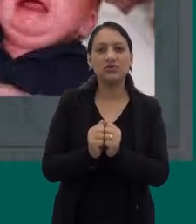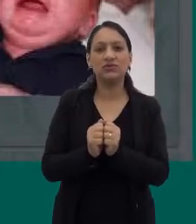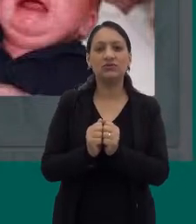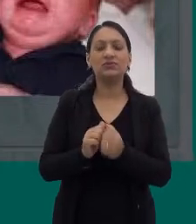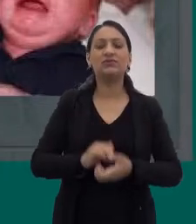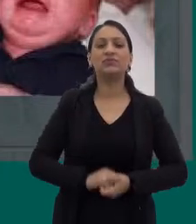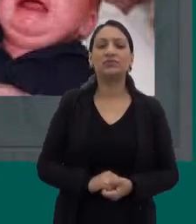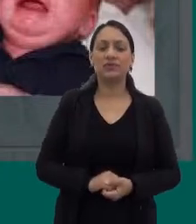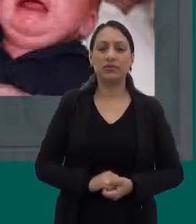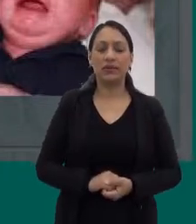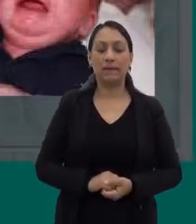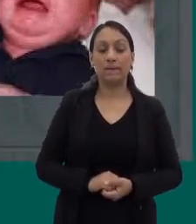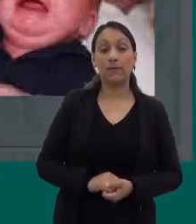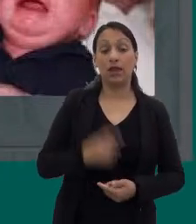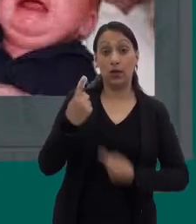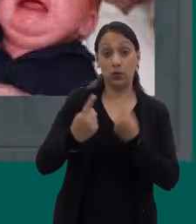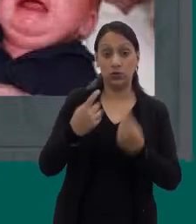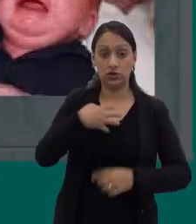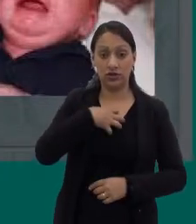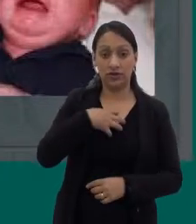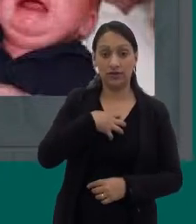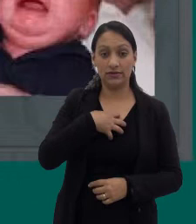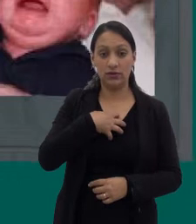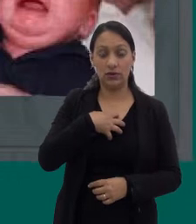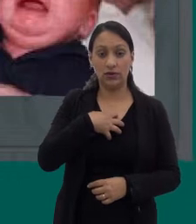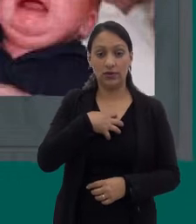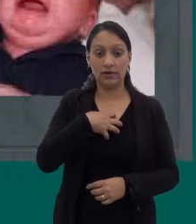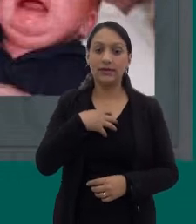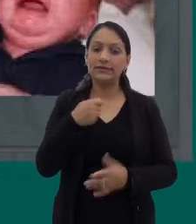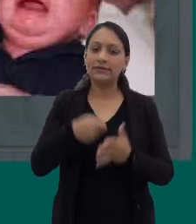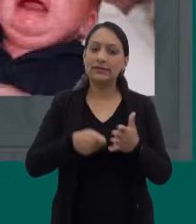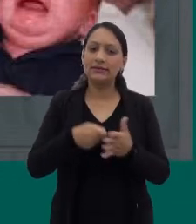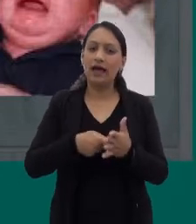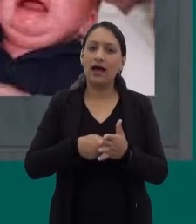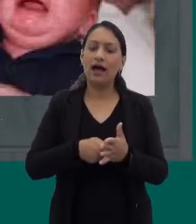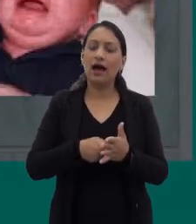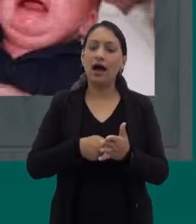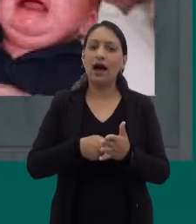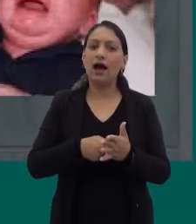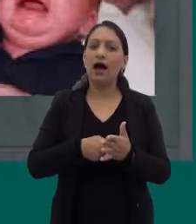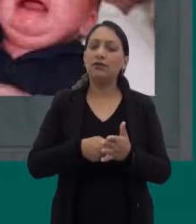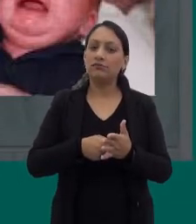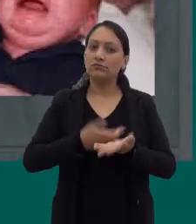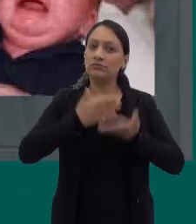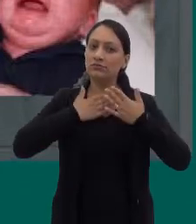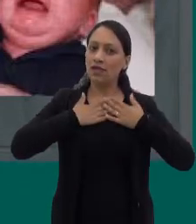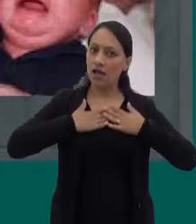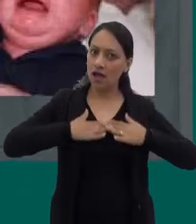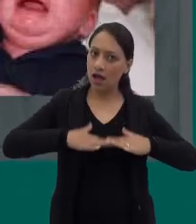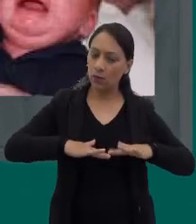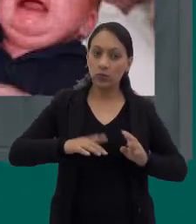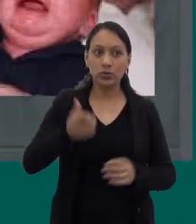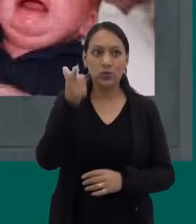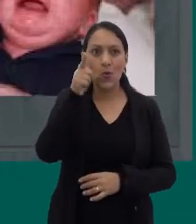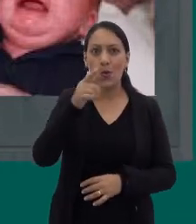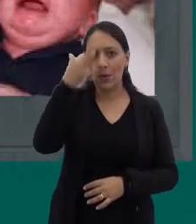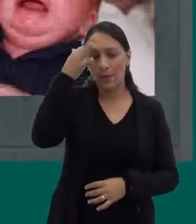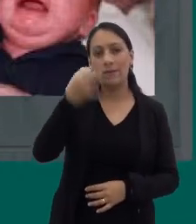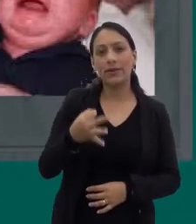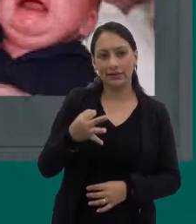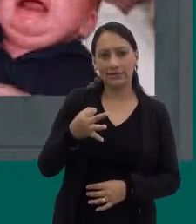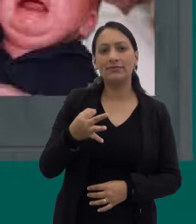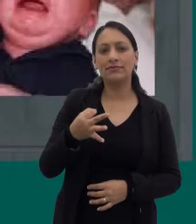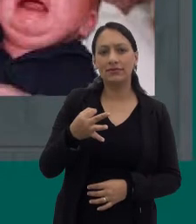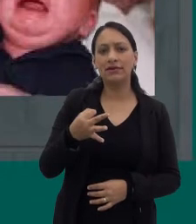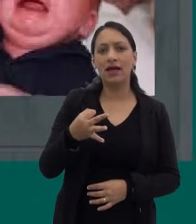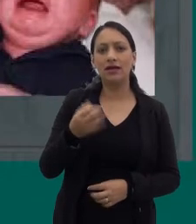de conseguir, de alguma maneira, manter um tipo de calma, né, não consegue entender